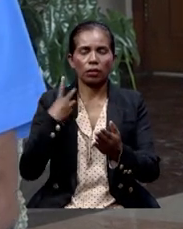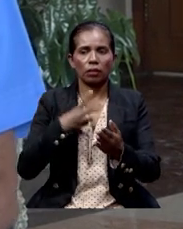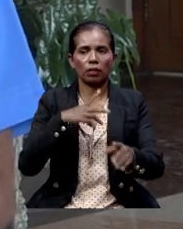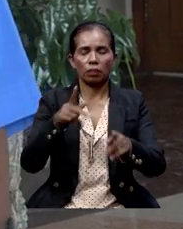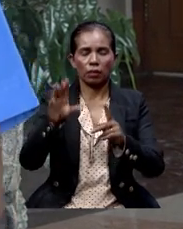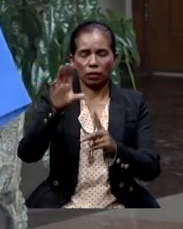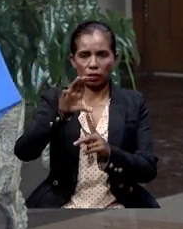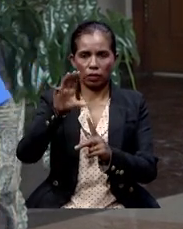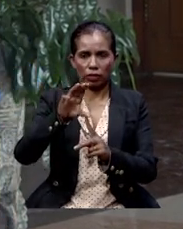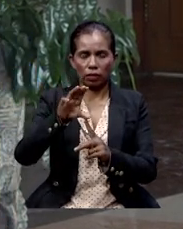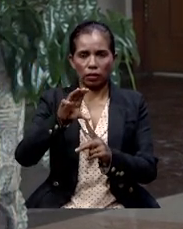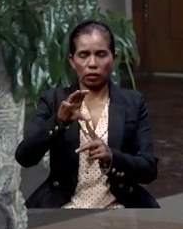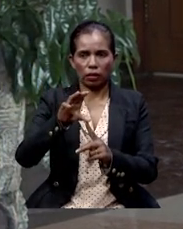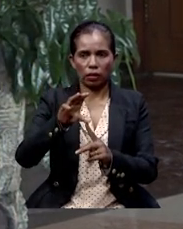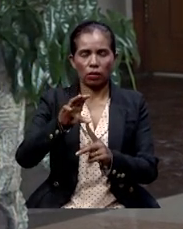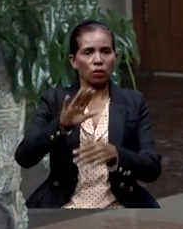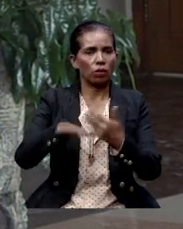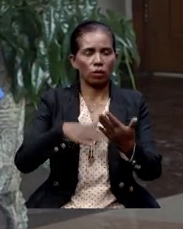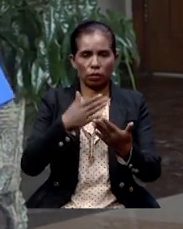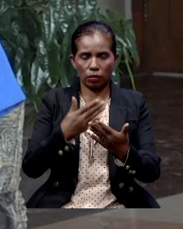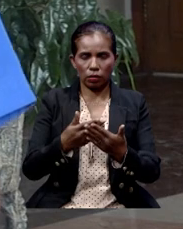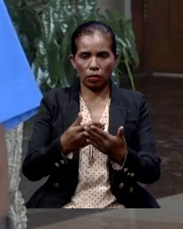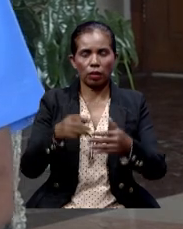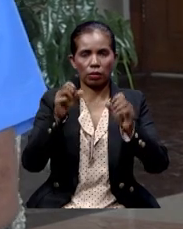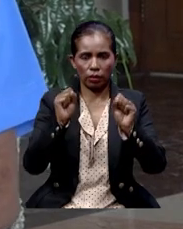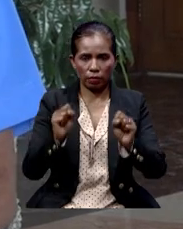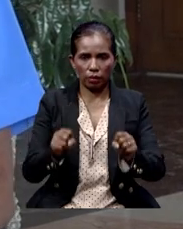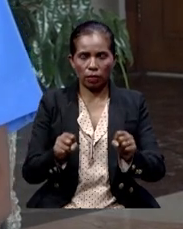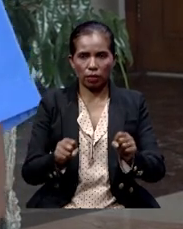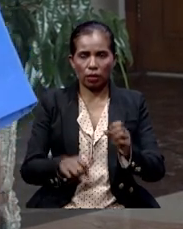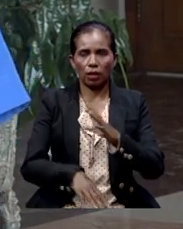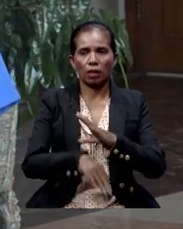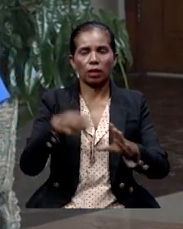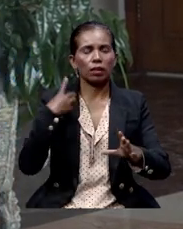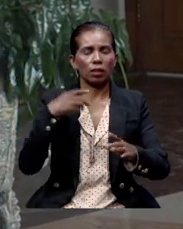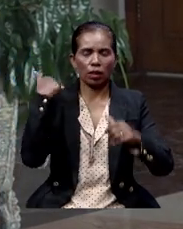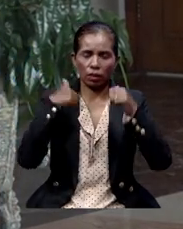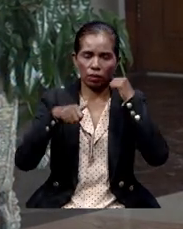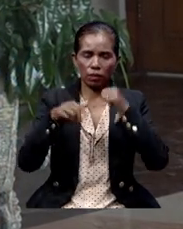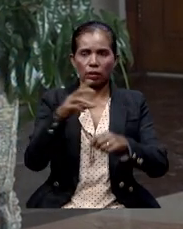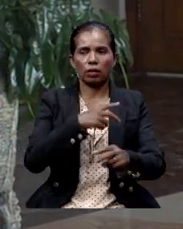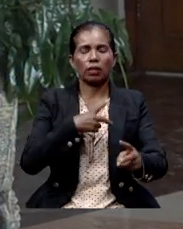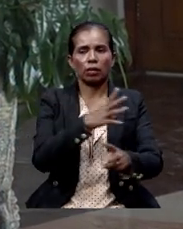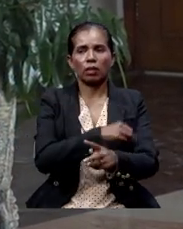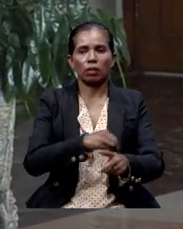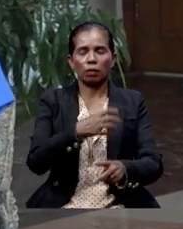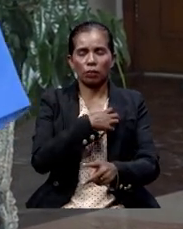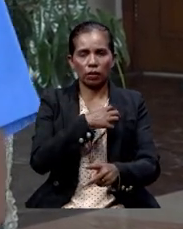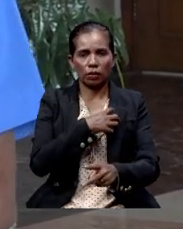komandante Sirahotu para atunune hasa ita ni atividade be visibilidade polisi